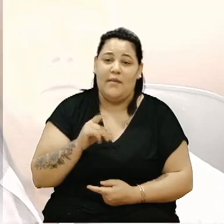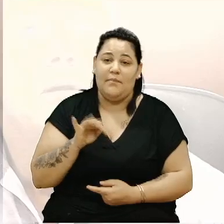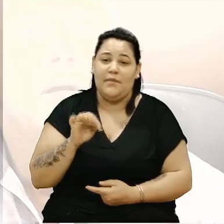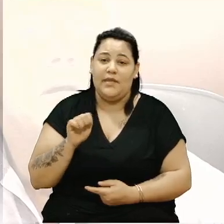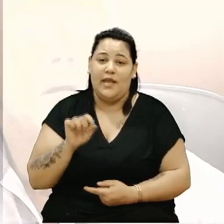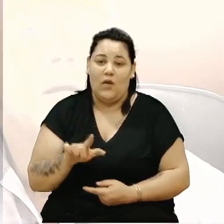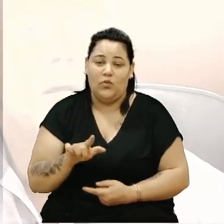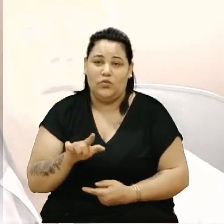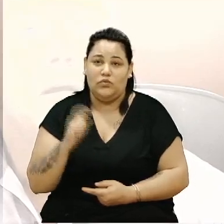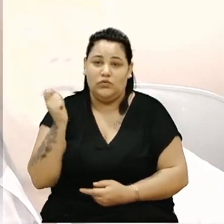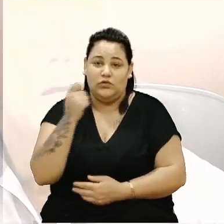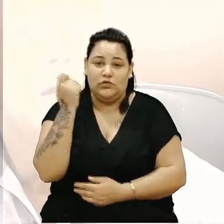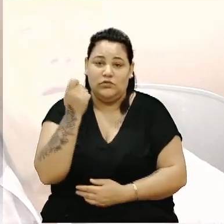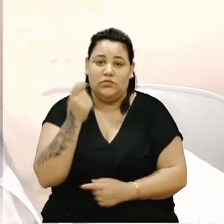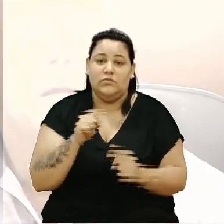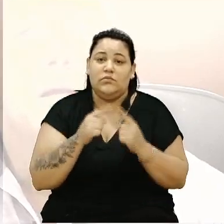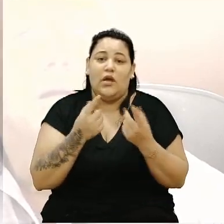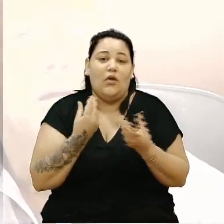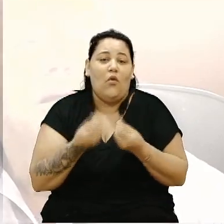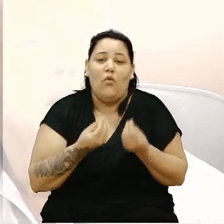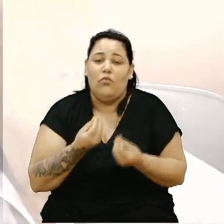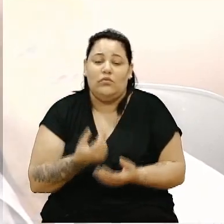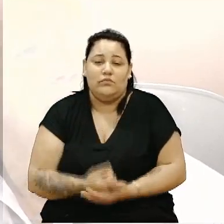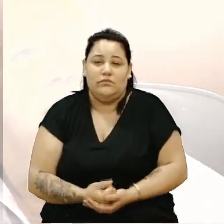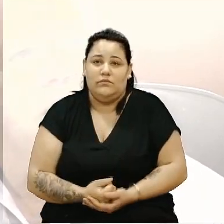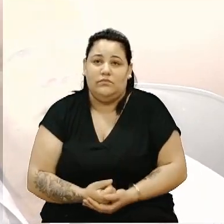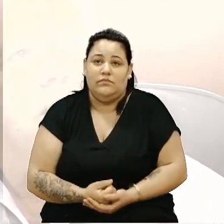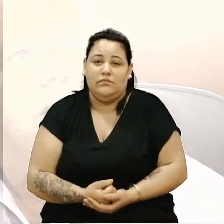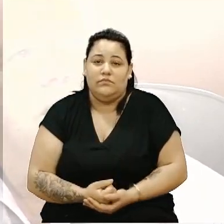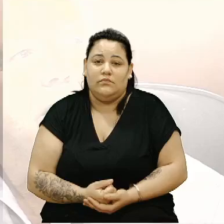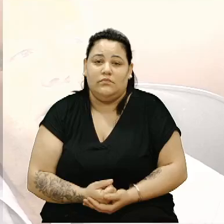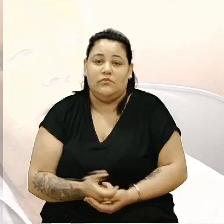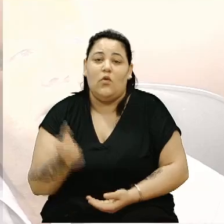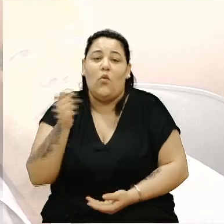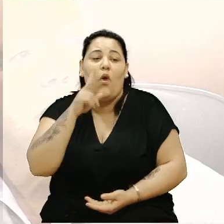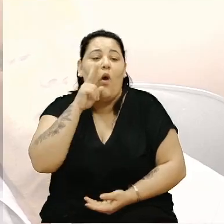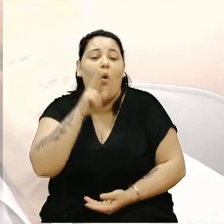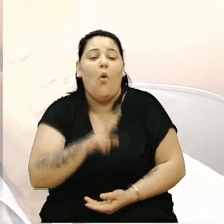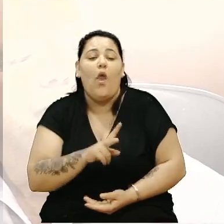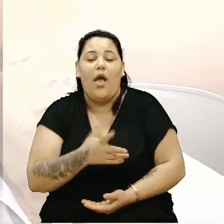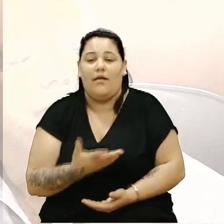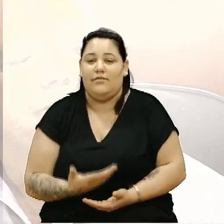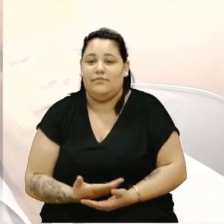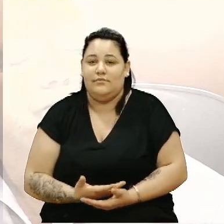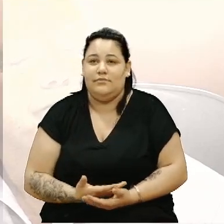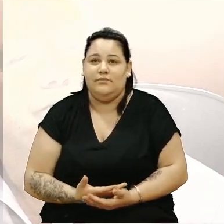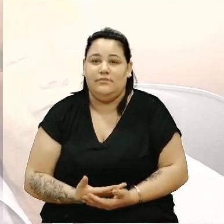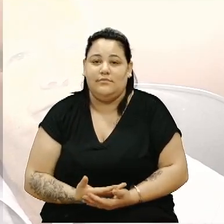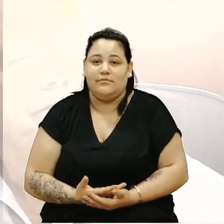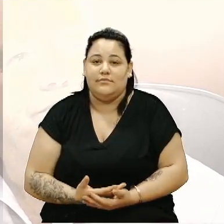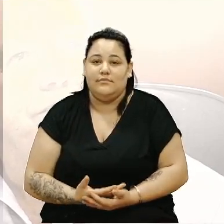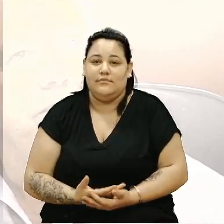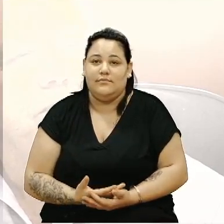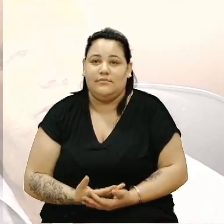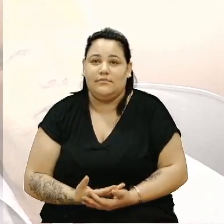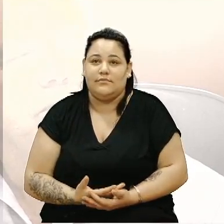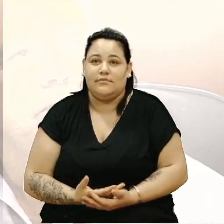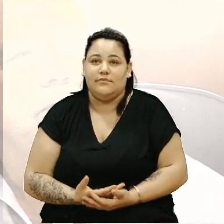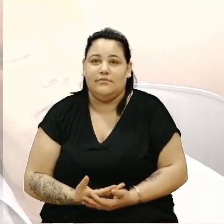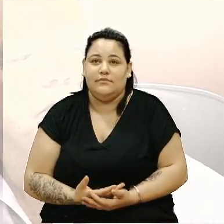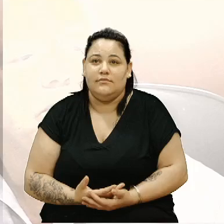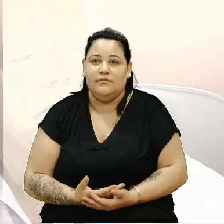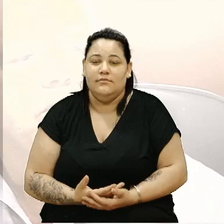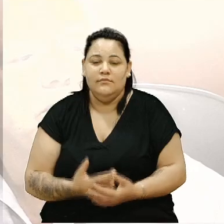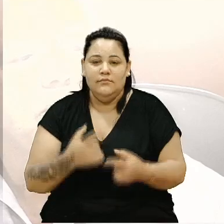como a gente quer que Caxias do Sul seja essa nova capital? Com qual olhar? Porque, vereador, nós estamos